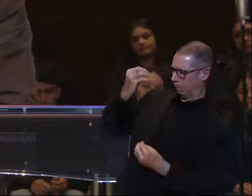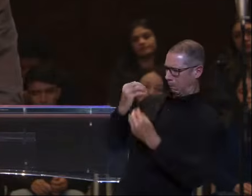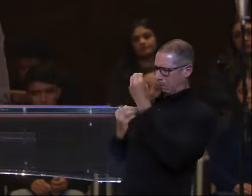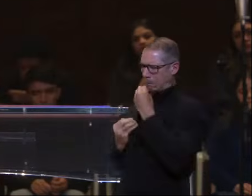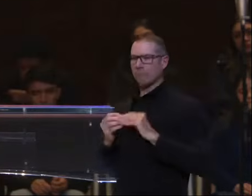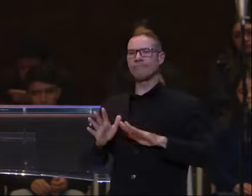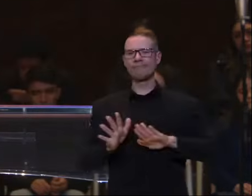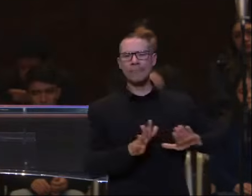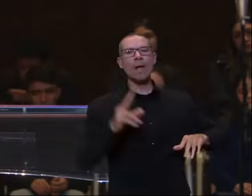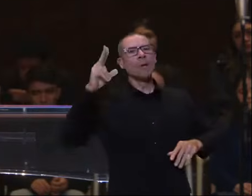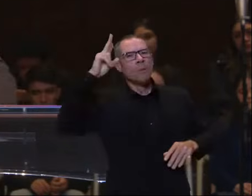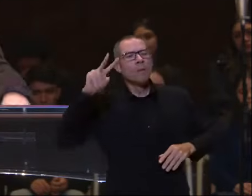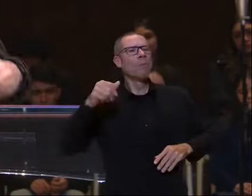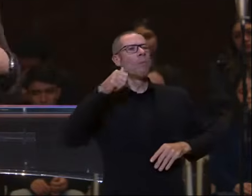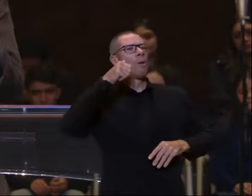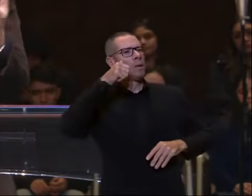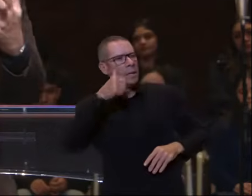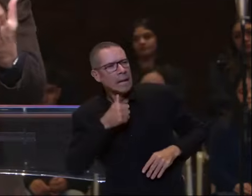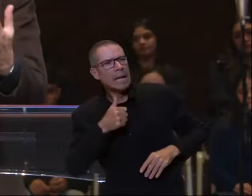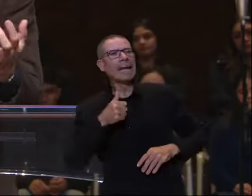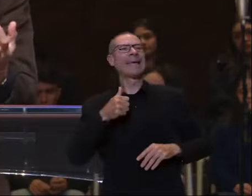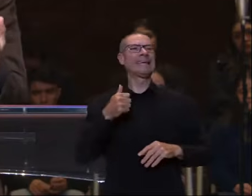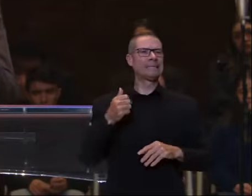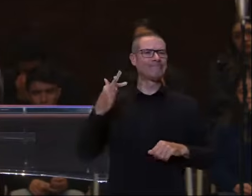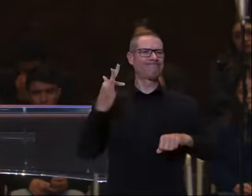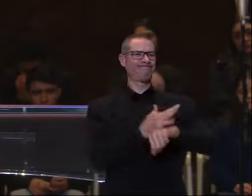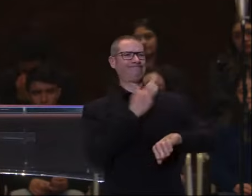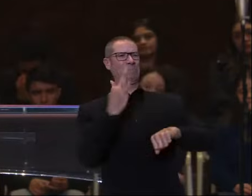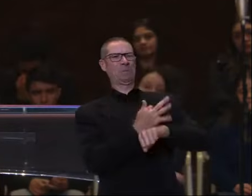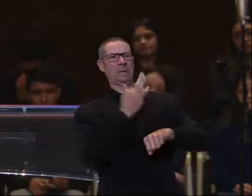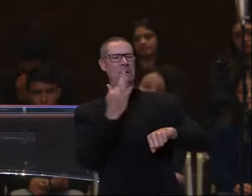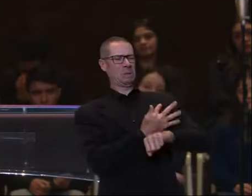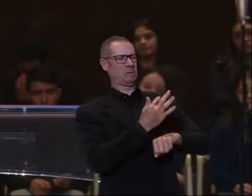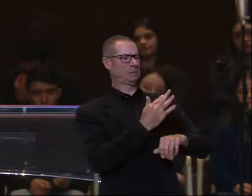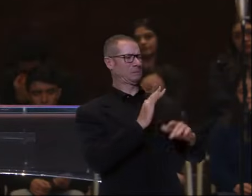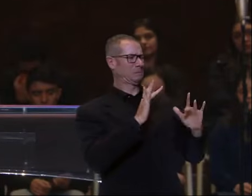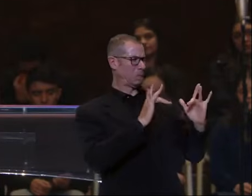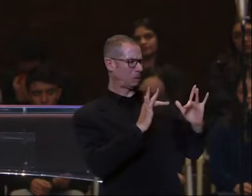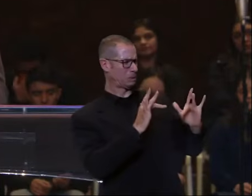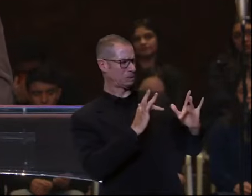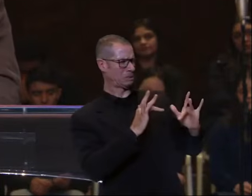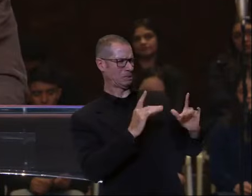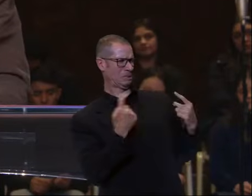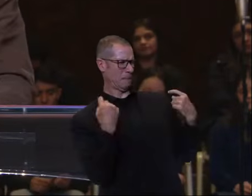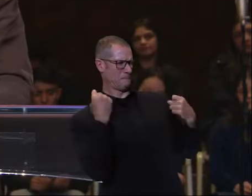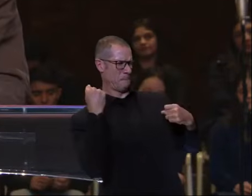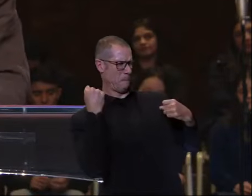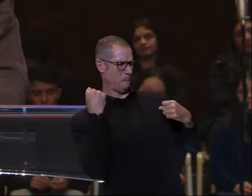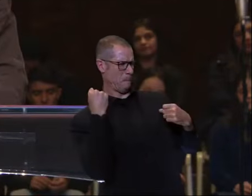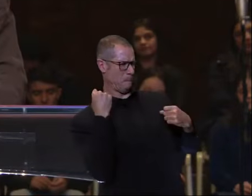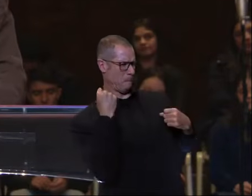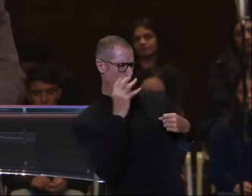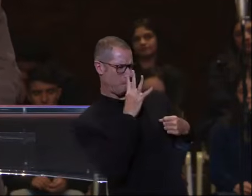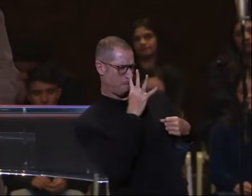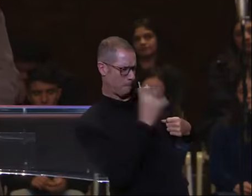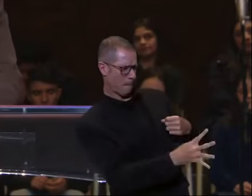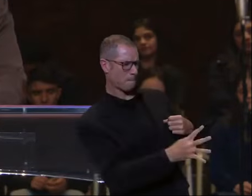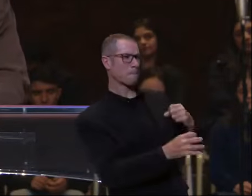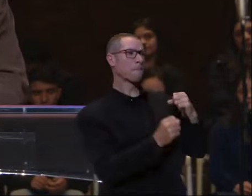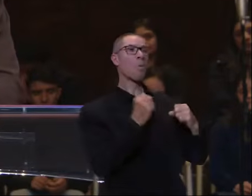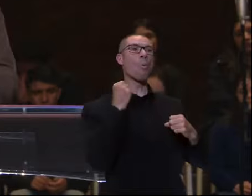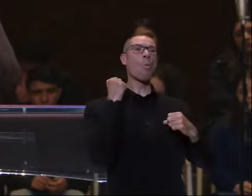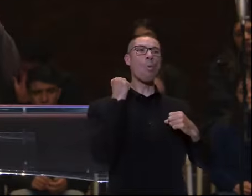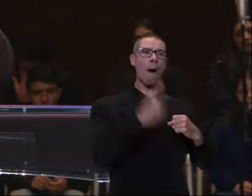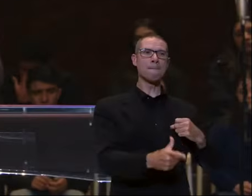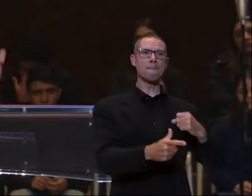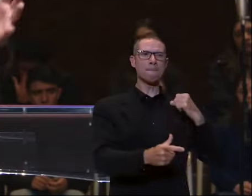lembro de mulheres que toleravam relacionamentos abusivos pelo simples fato de que queriam